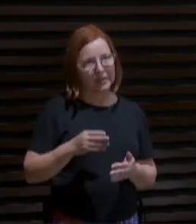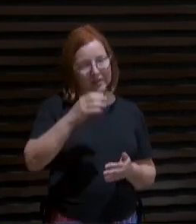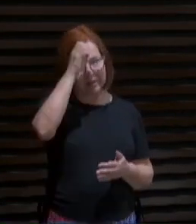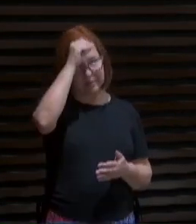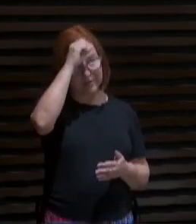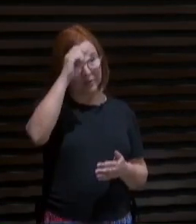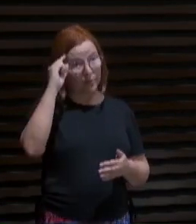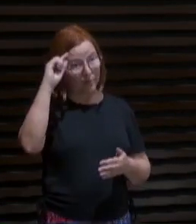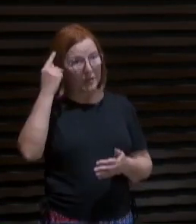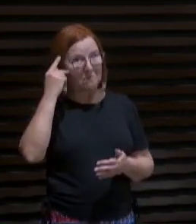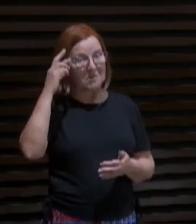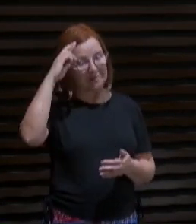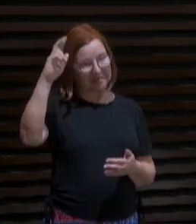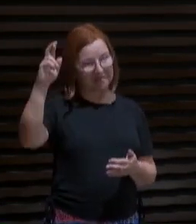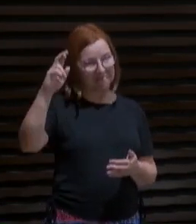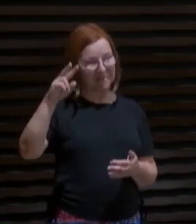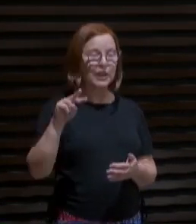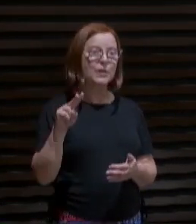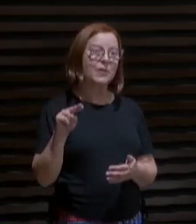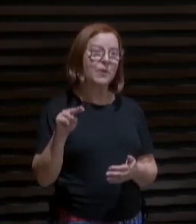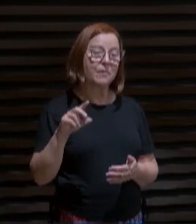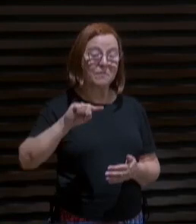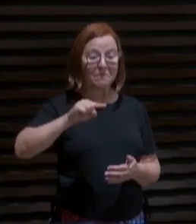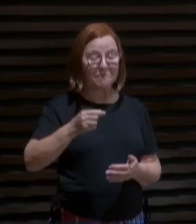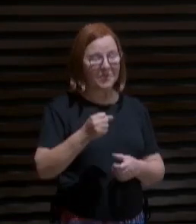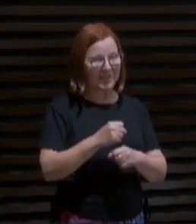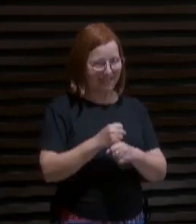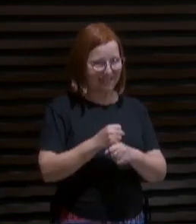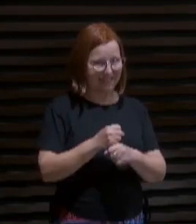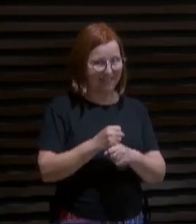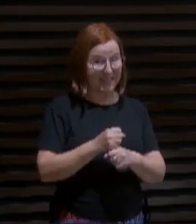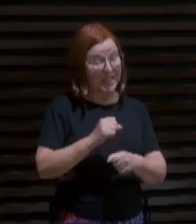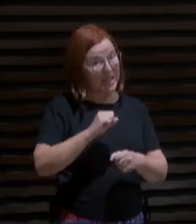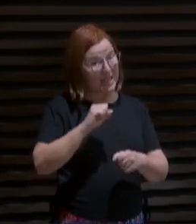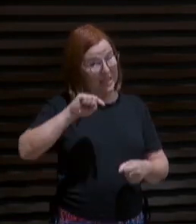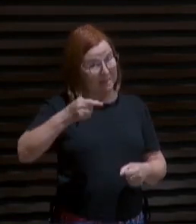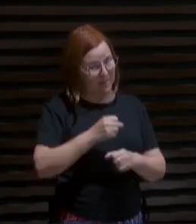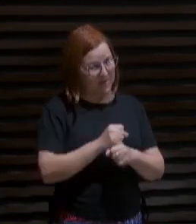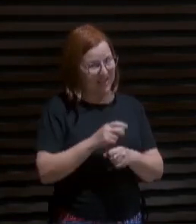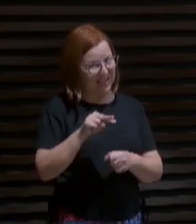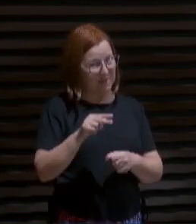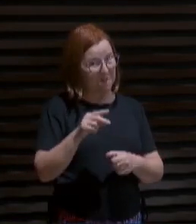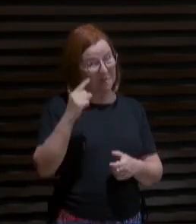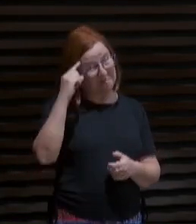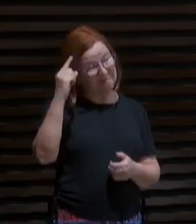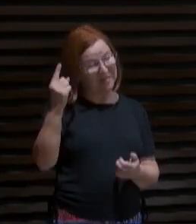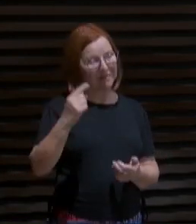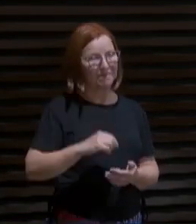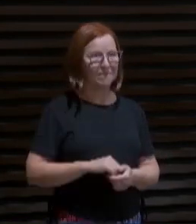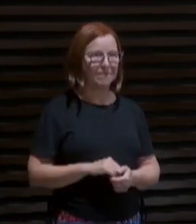Senhor é como 1000 anos, e 1000 anos como um dia.